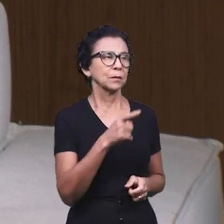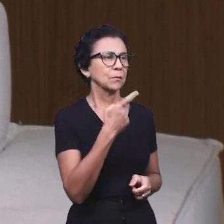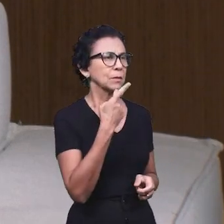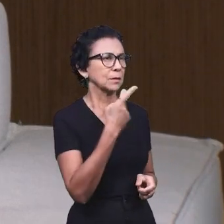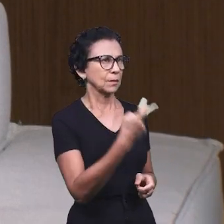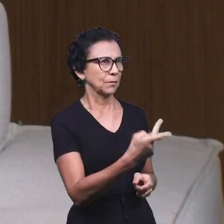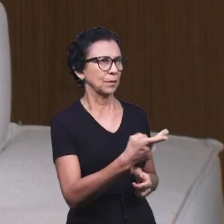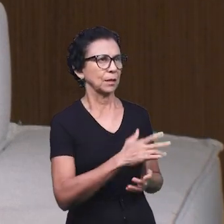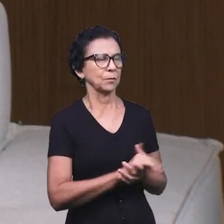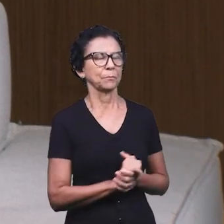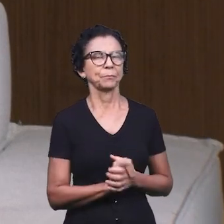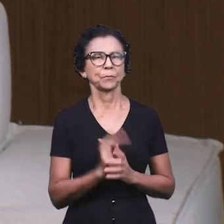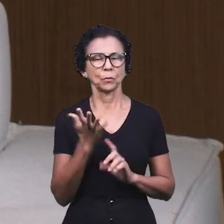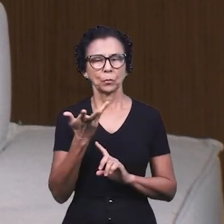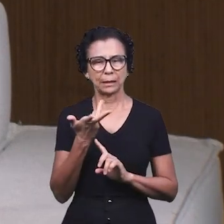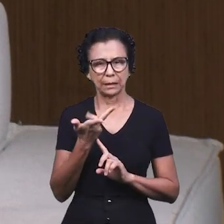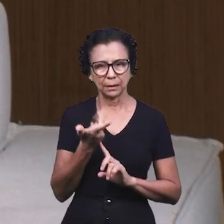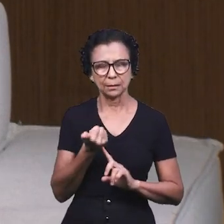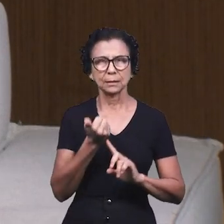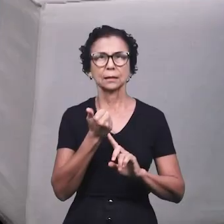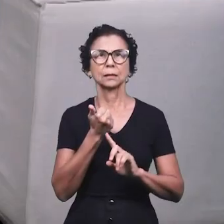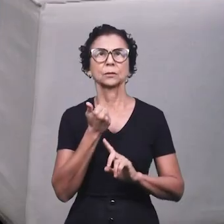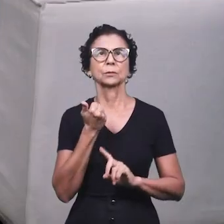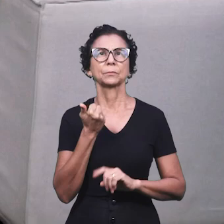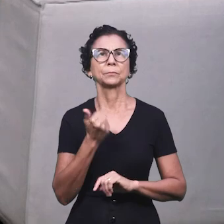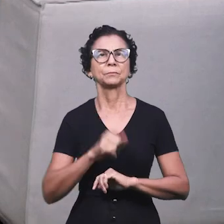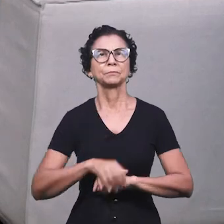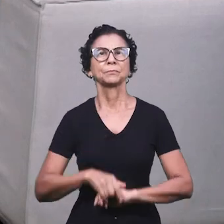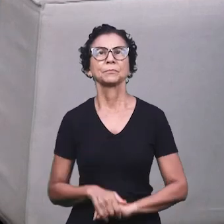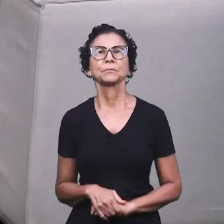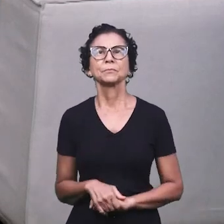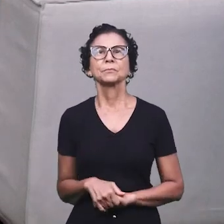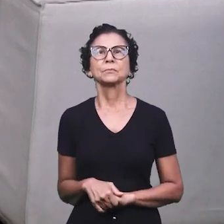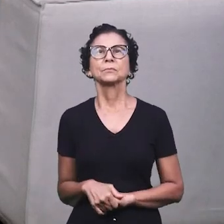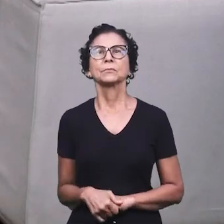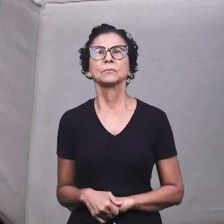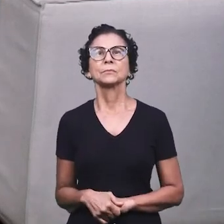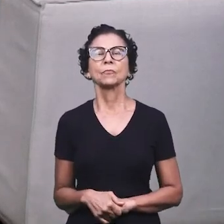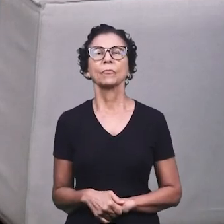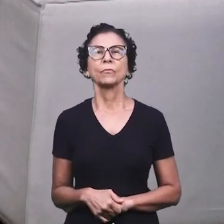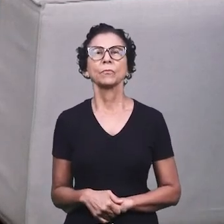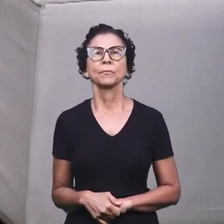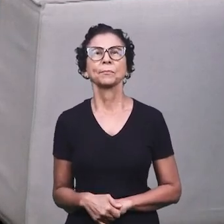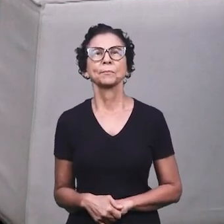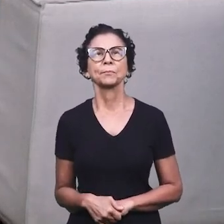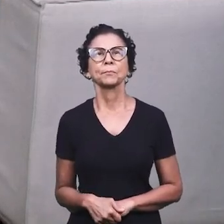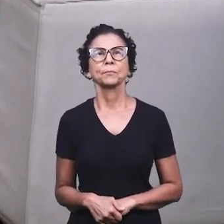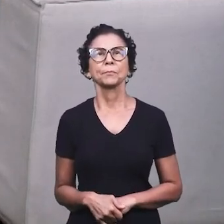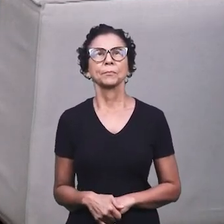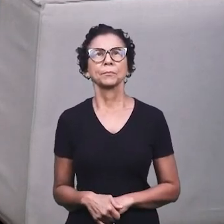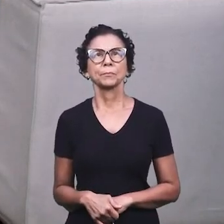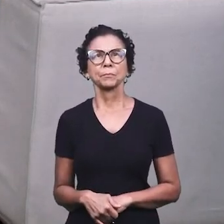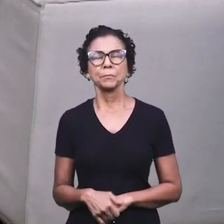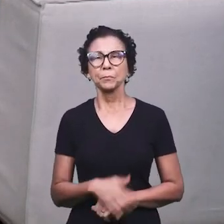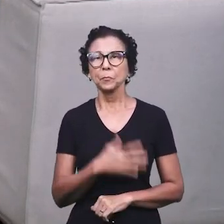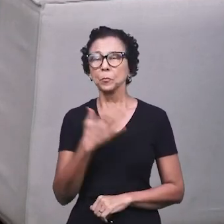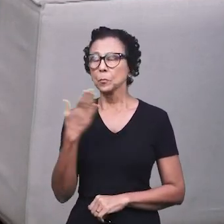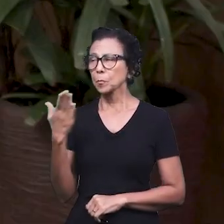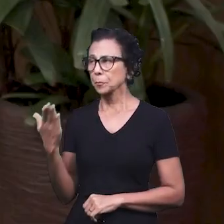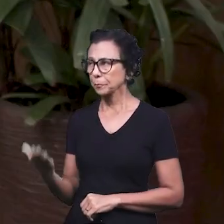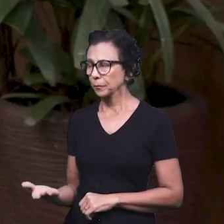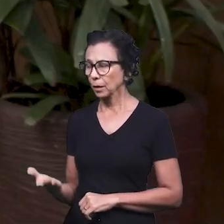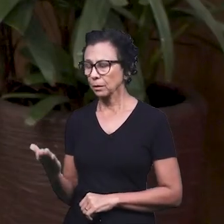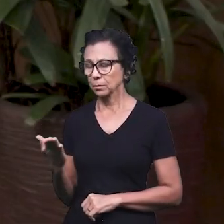aí que o senhor falou, É, a parte do artesanato. muito bom. Vocês, então, imagino que